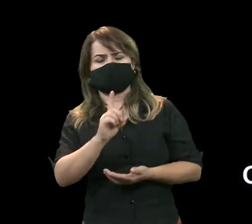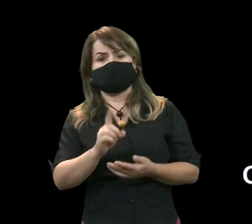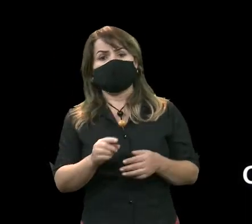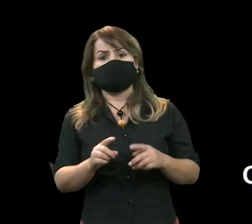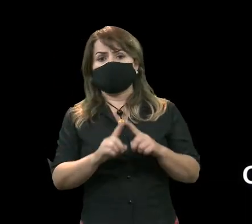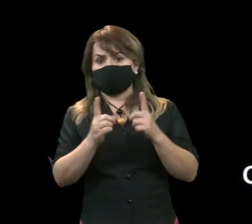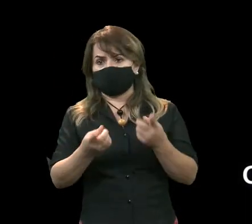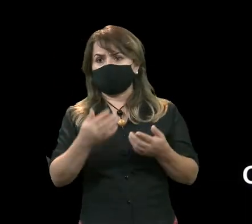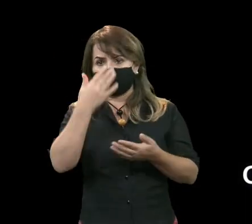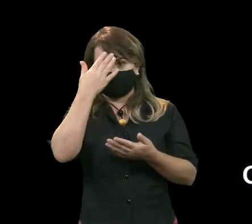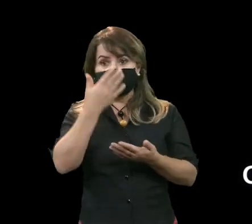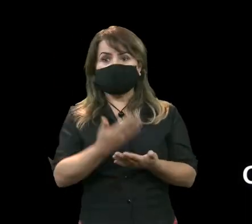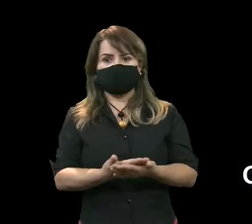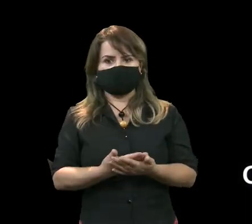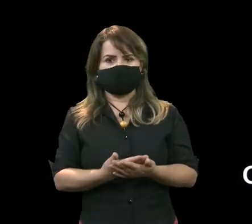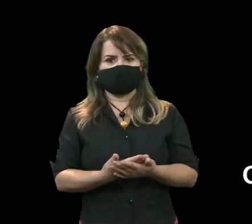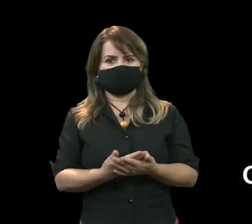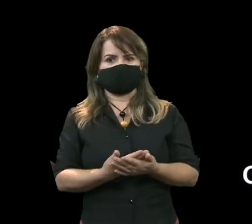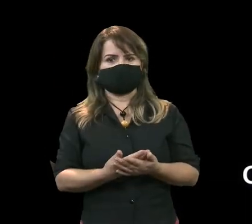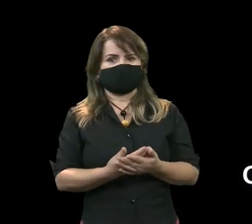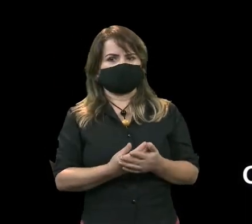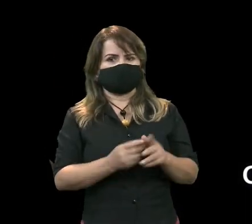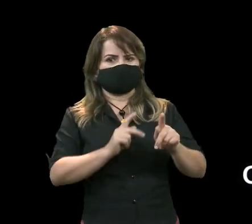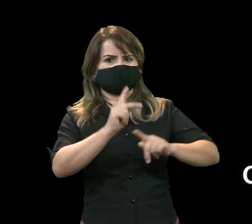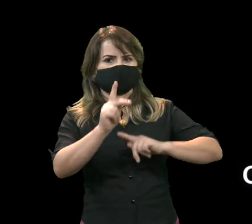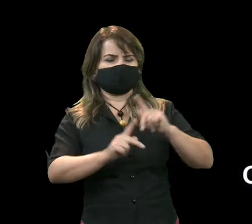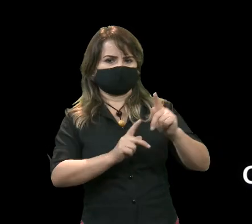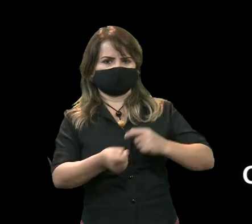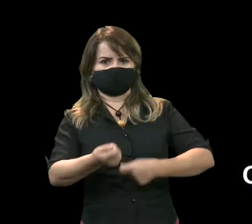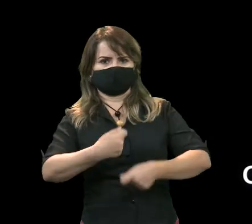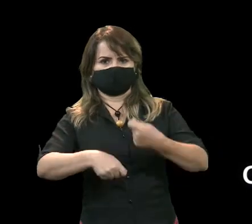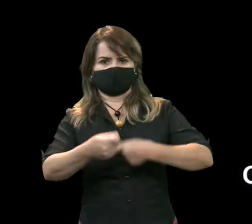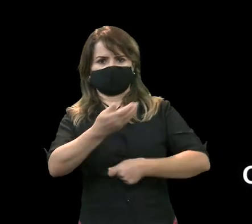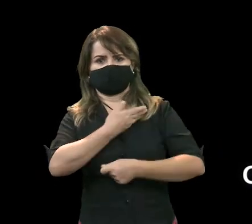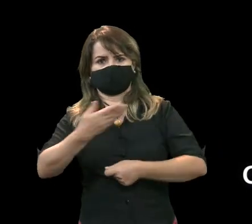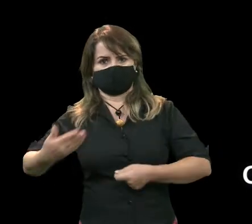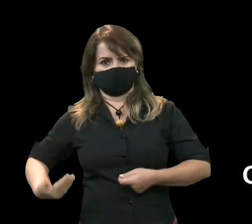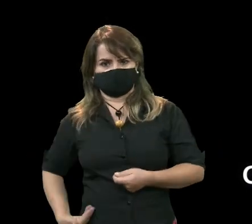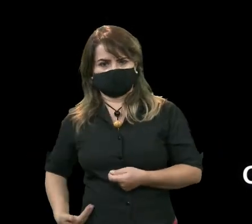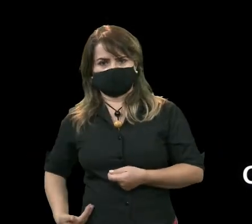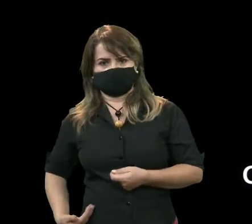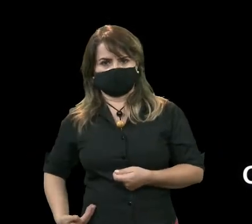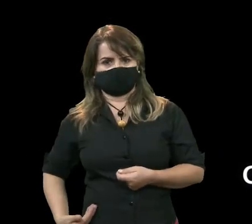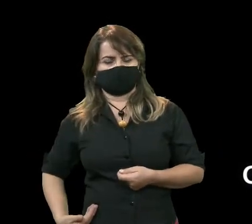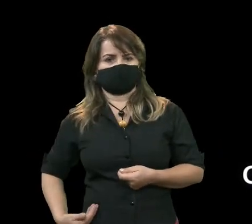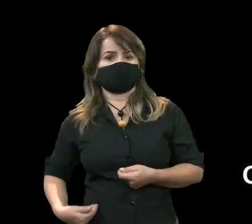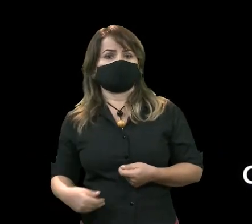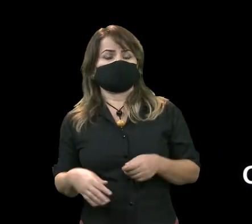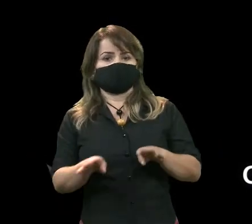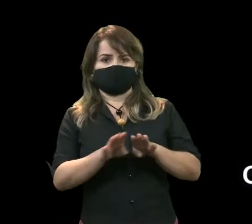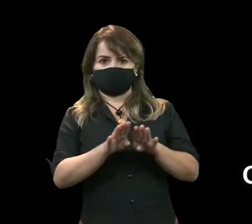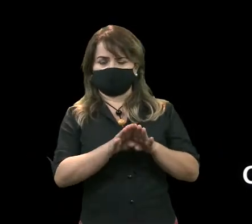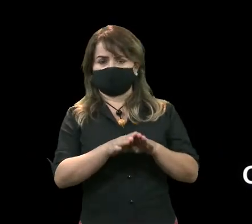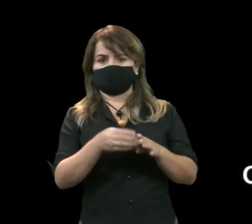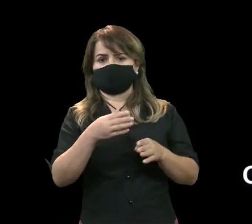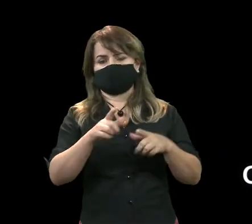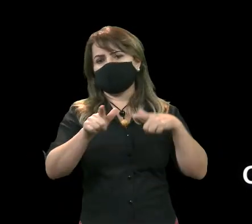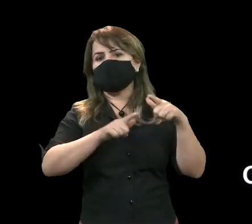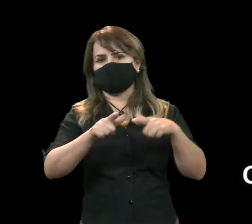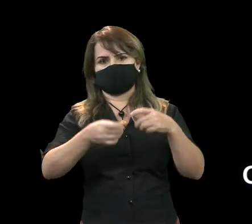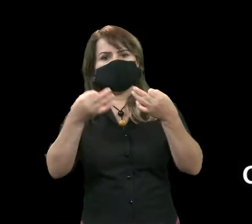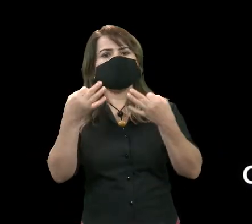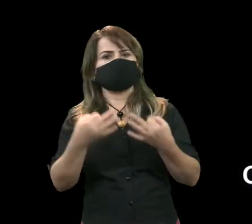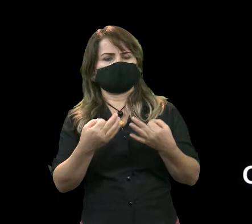na administração pública que aí está e vem conduzindo seus trabalhos, tanto secretário da Fazenda,